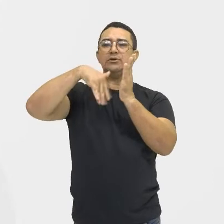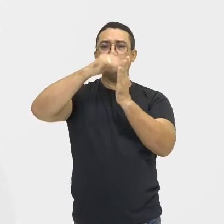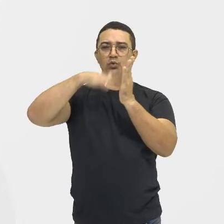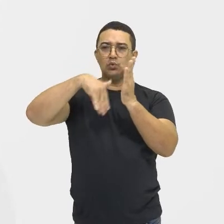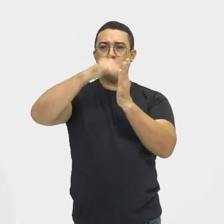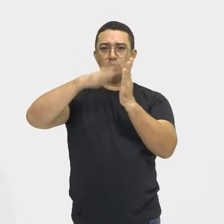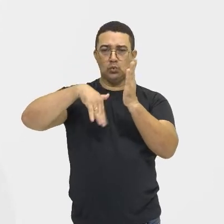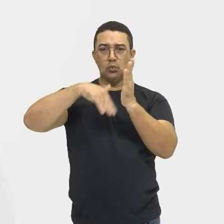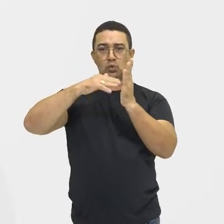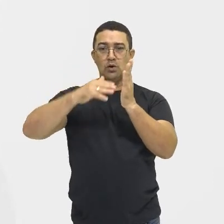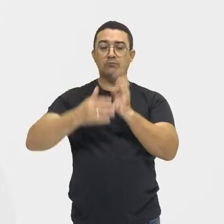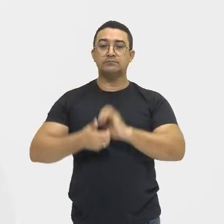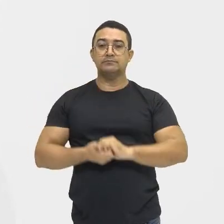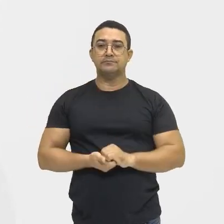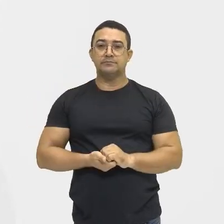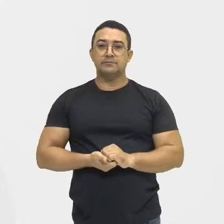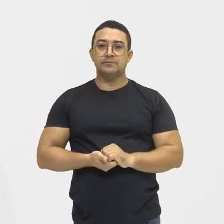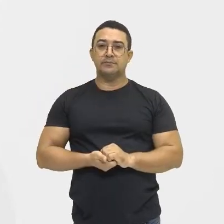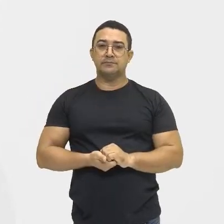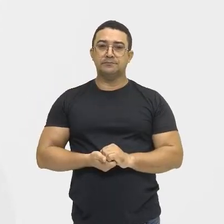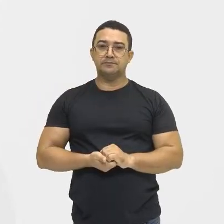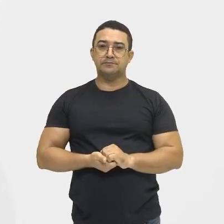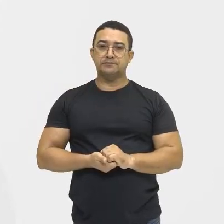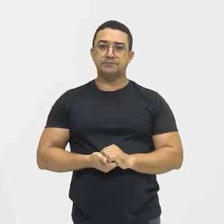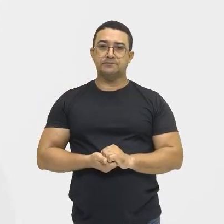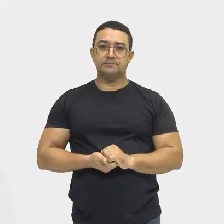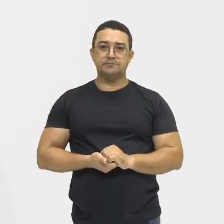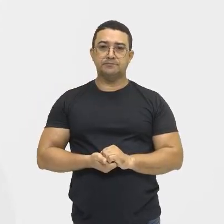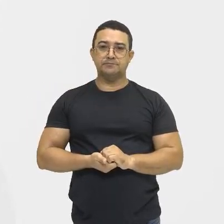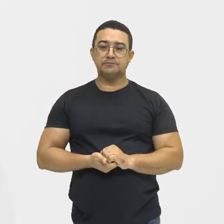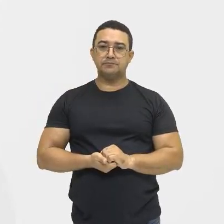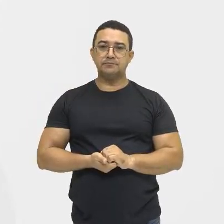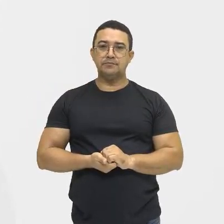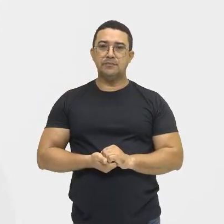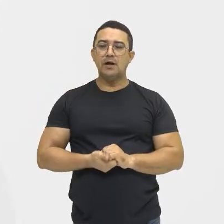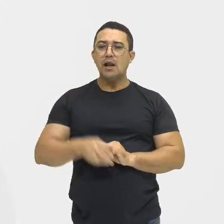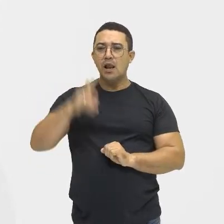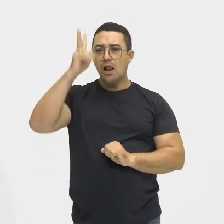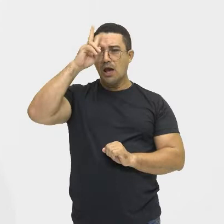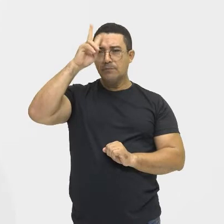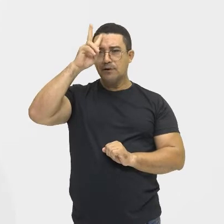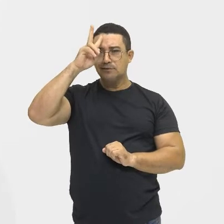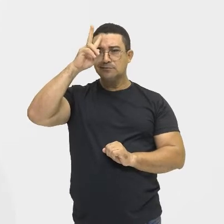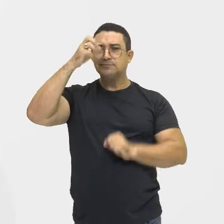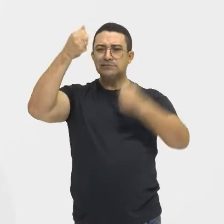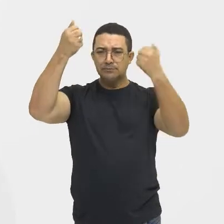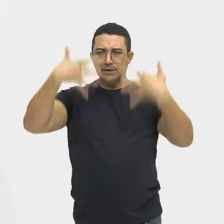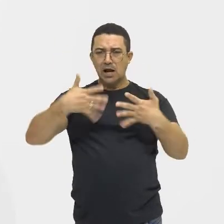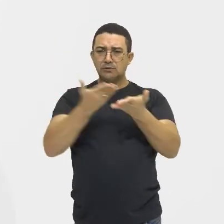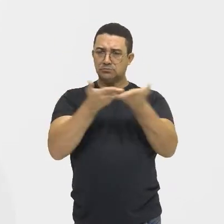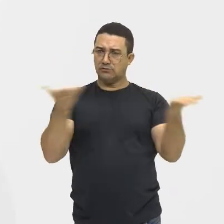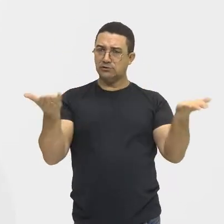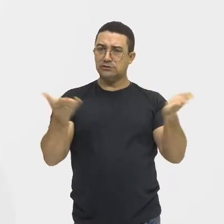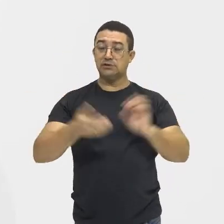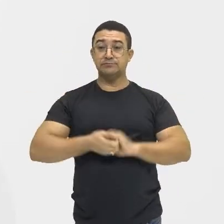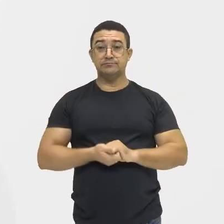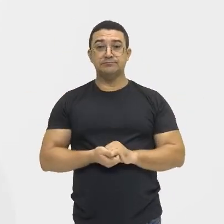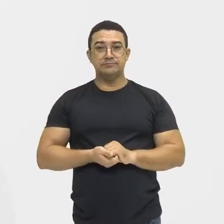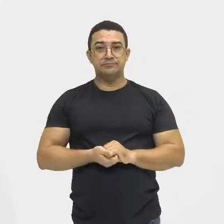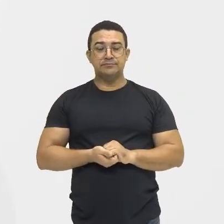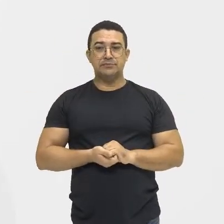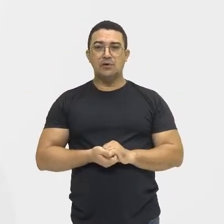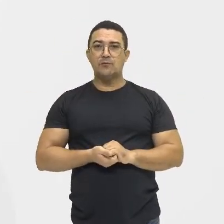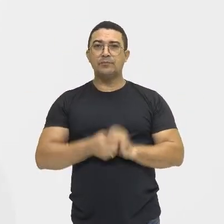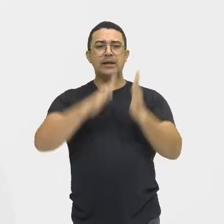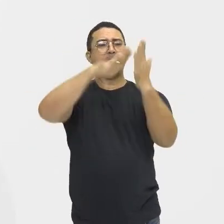tá? Que diz o seguinte, lembram quando foi falado para vocês que ela